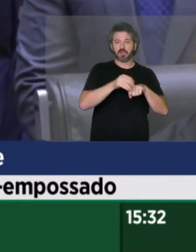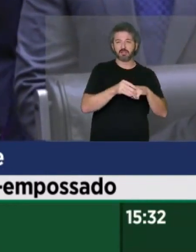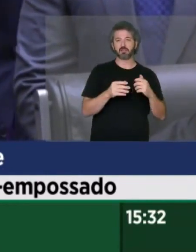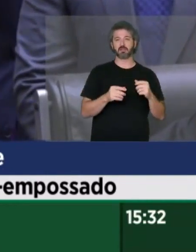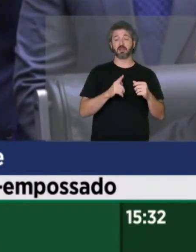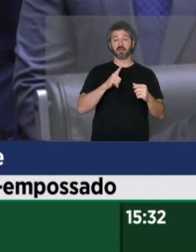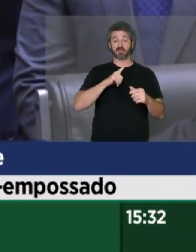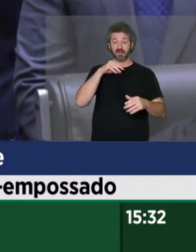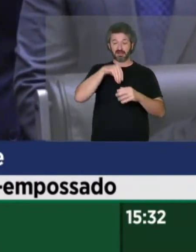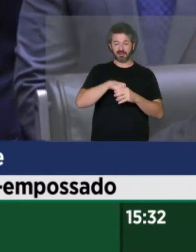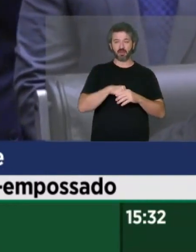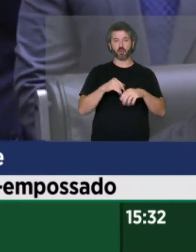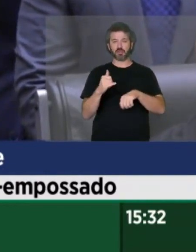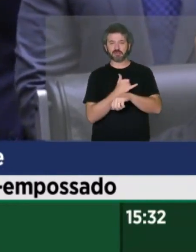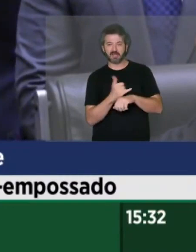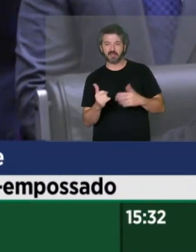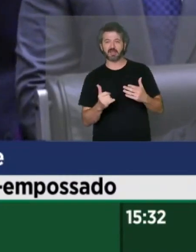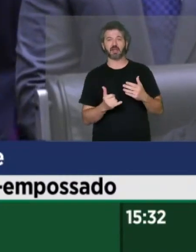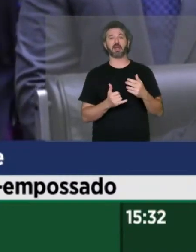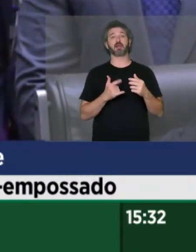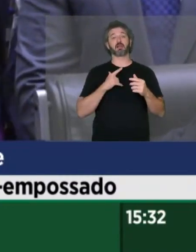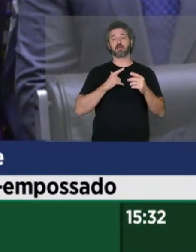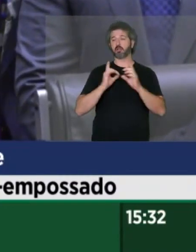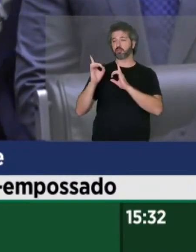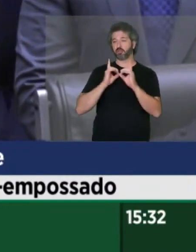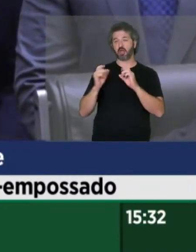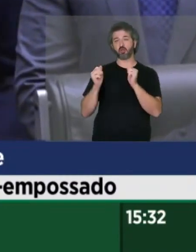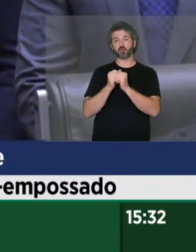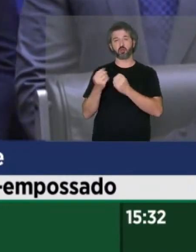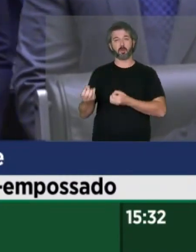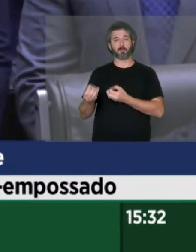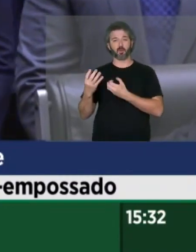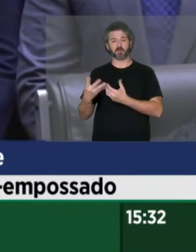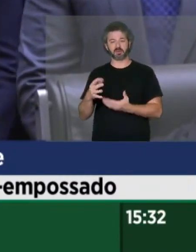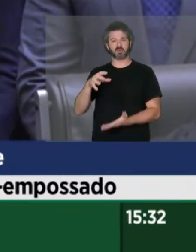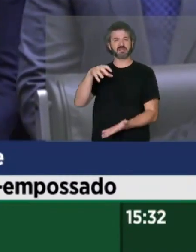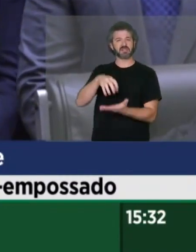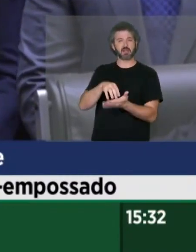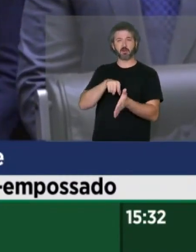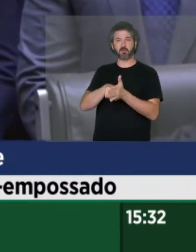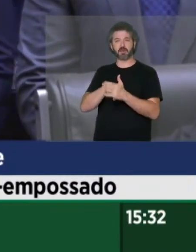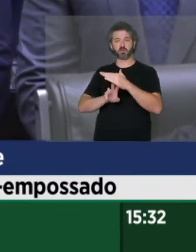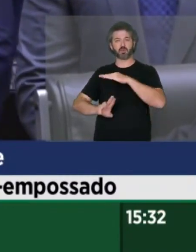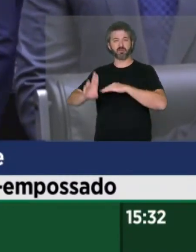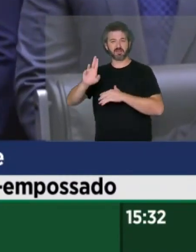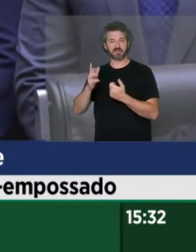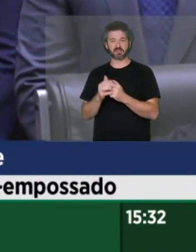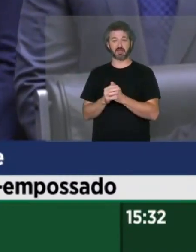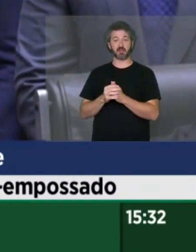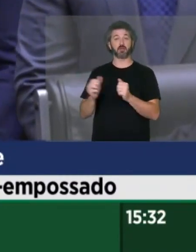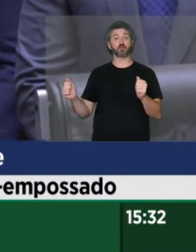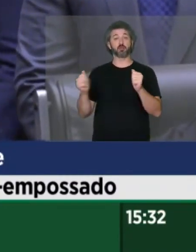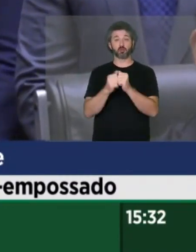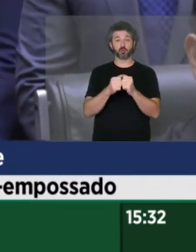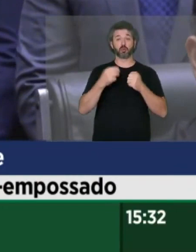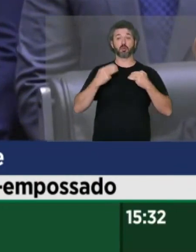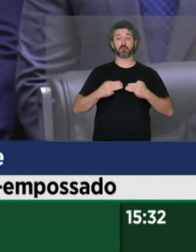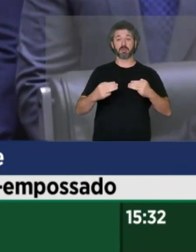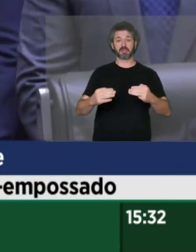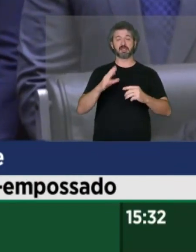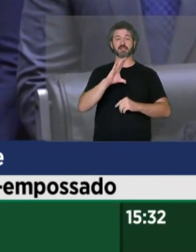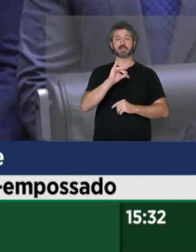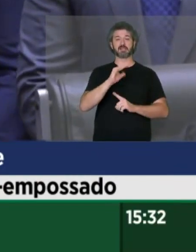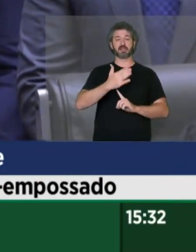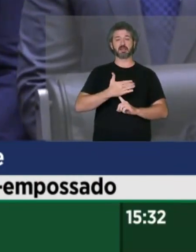planejada de diálogo com setor produtivo feito de pesquisa de universidades junto com o ministério da gente tecnologia